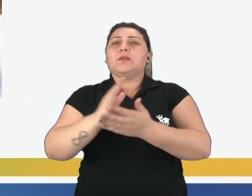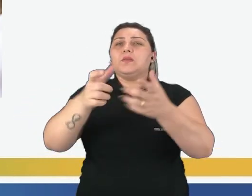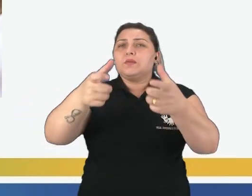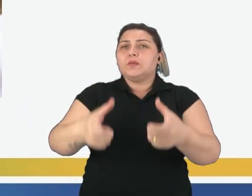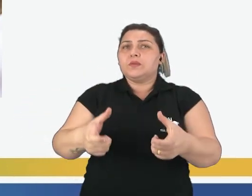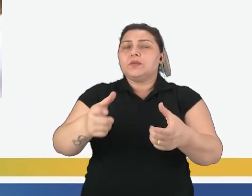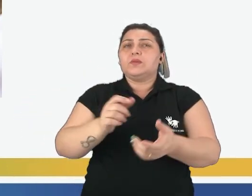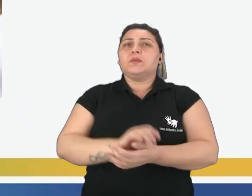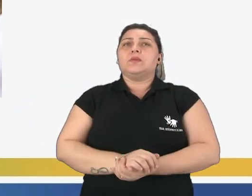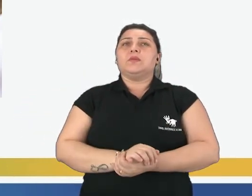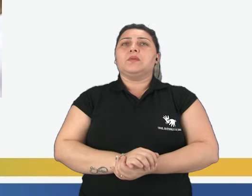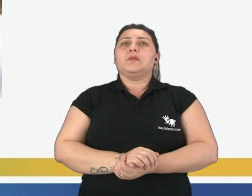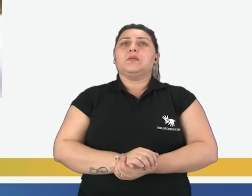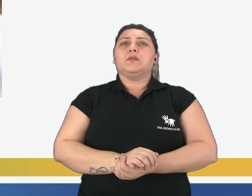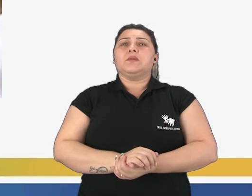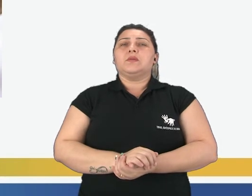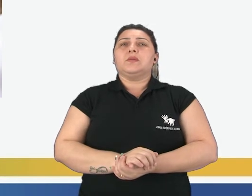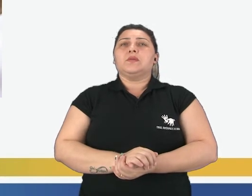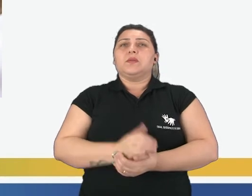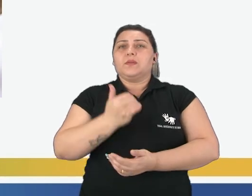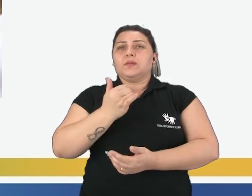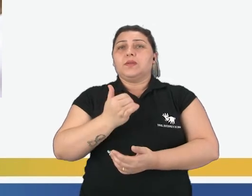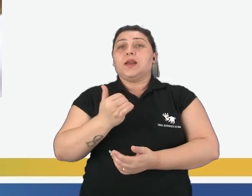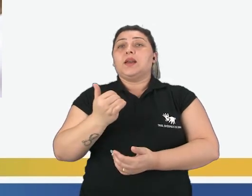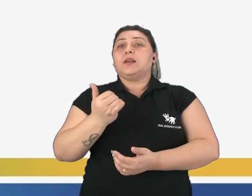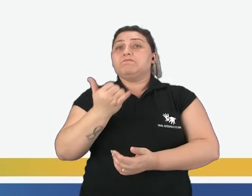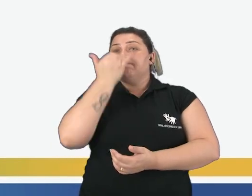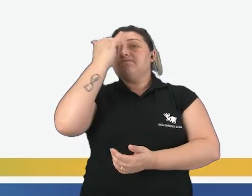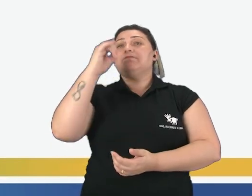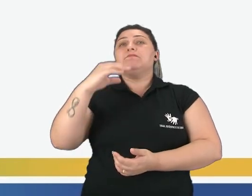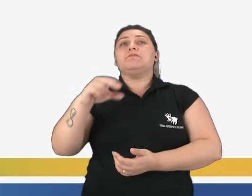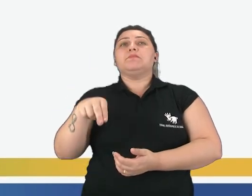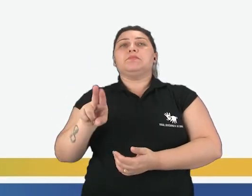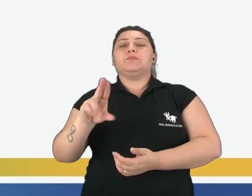lugares com radiação ou acidentes nucleares, tá?